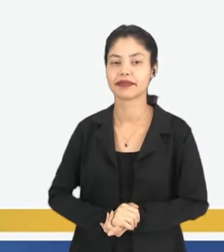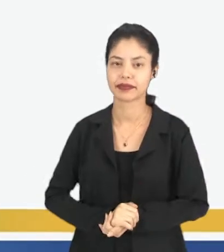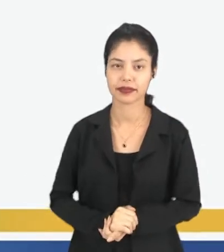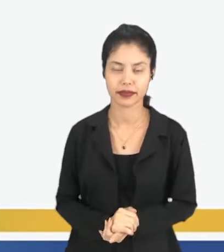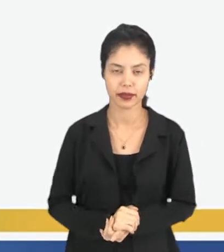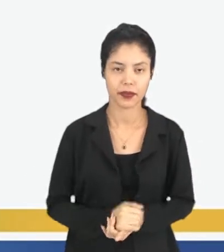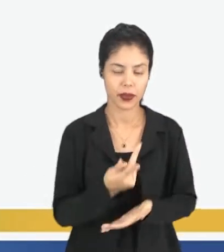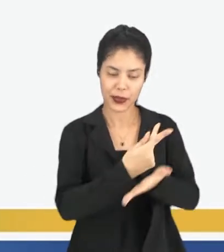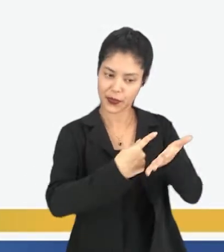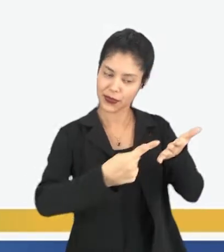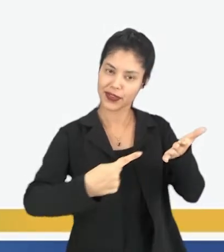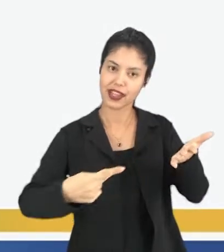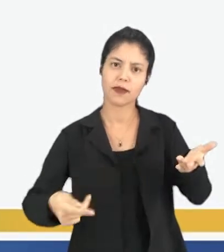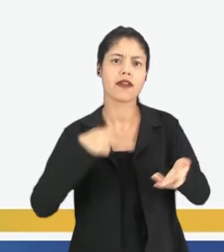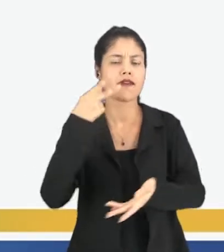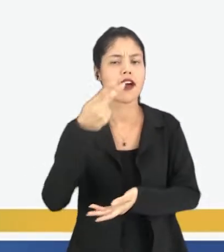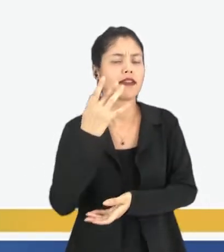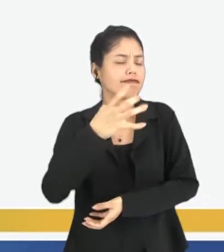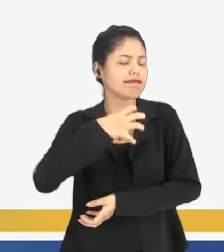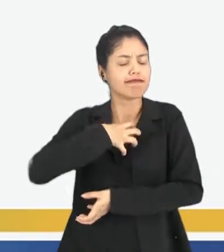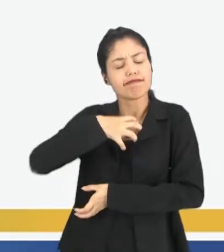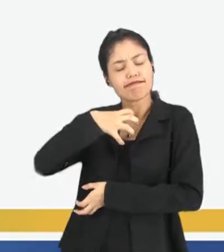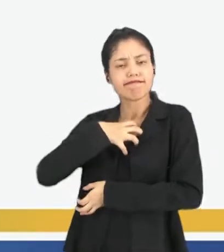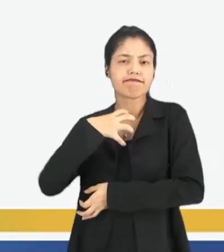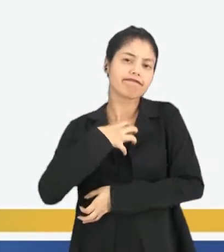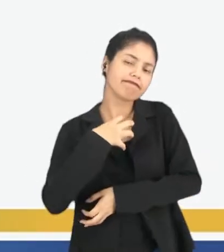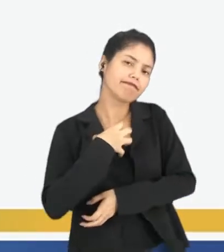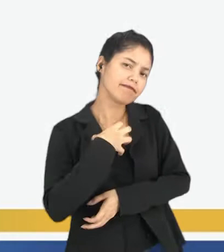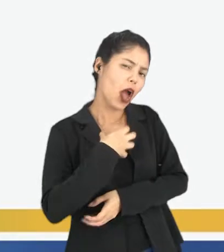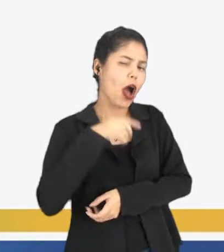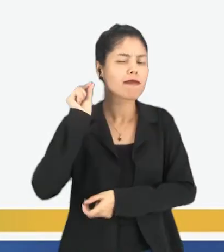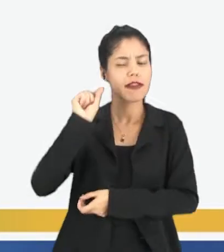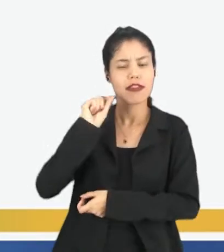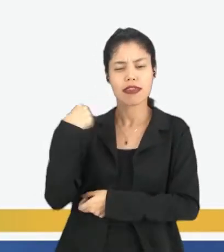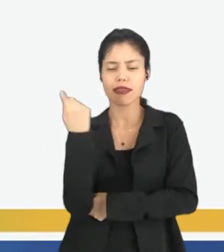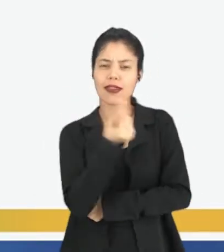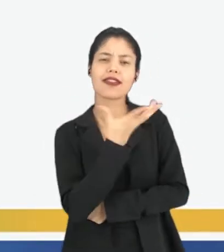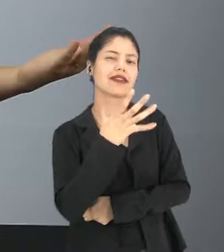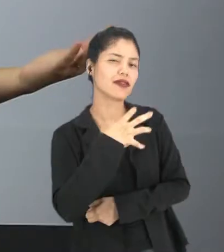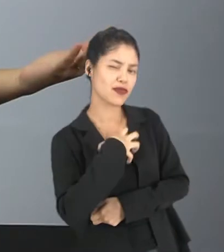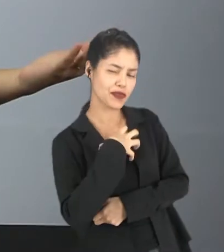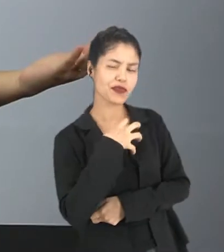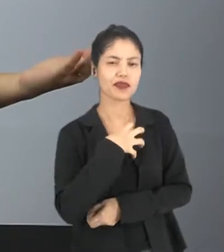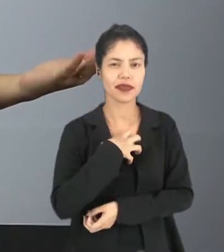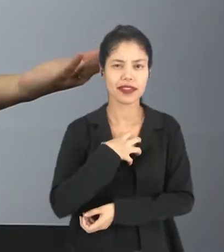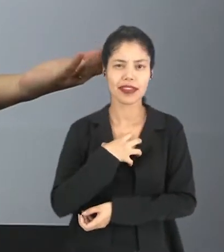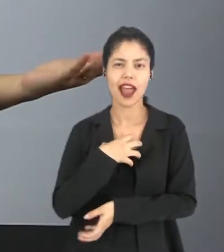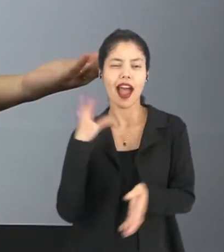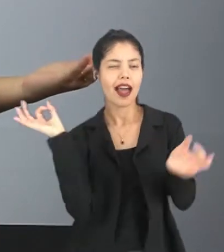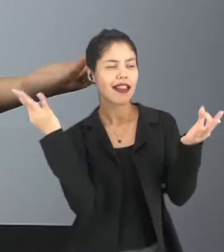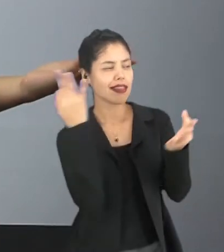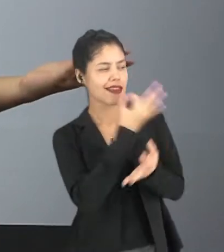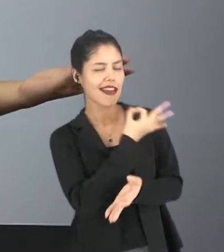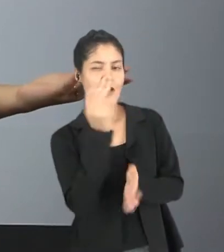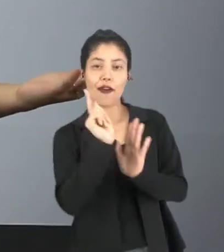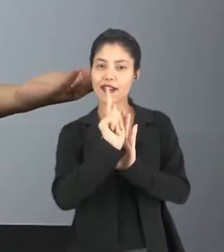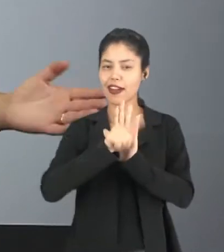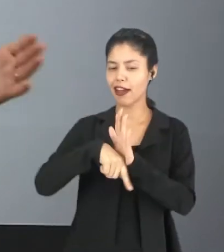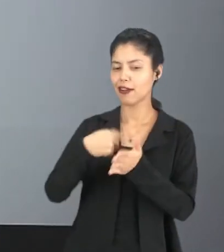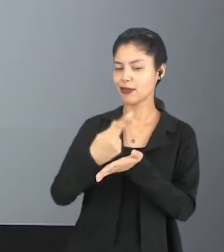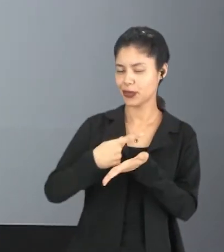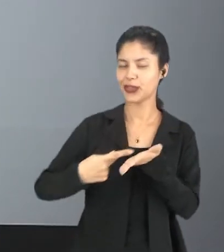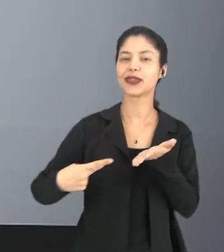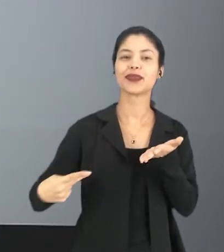mesmo. Poema fala sobre sentimentos, o que nós sentimos. Ah, como é lindo esse gênero